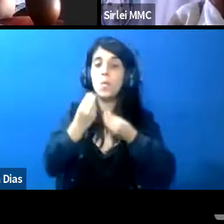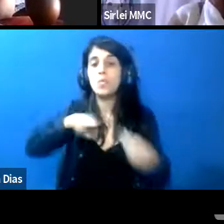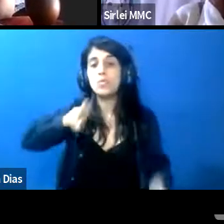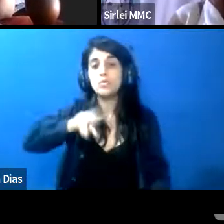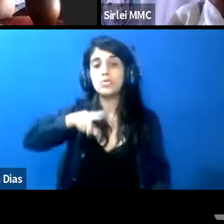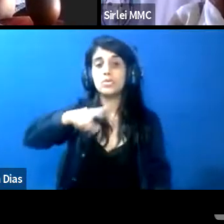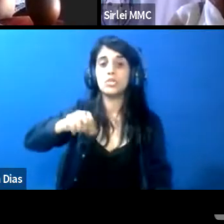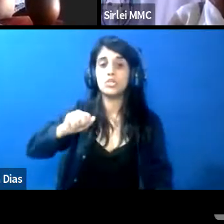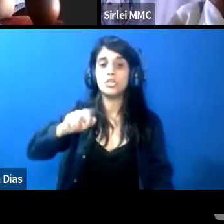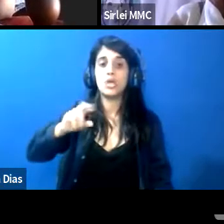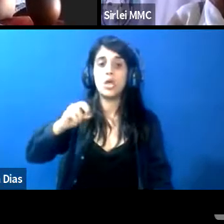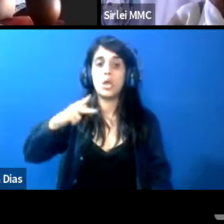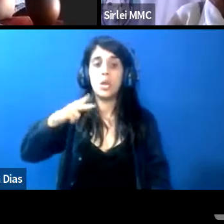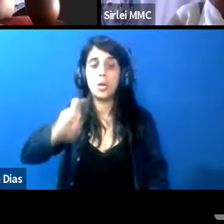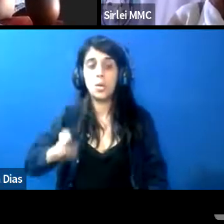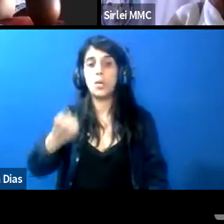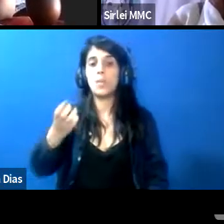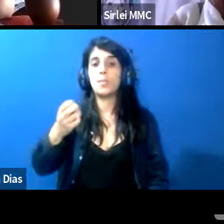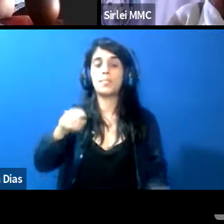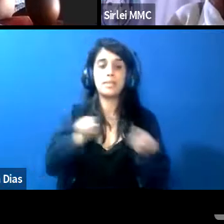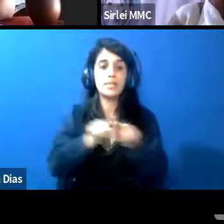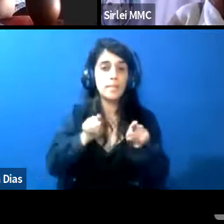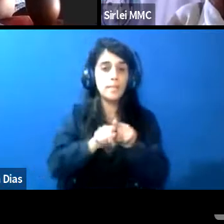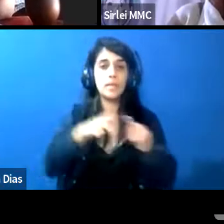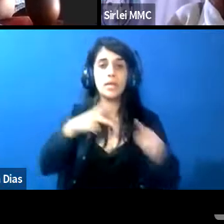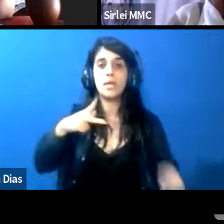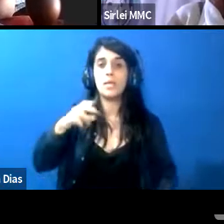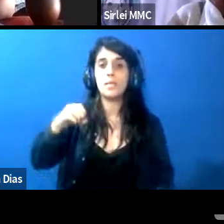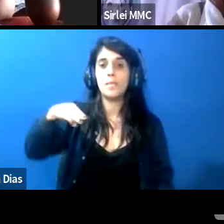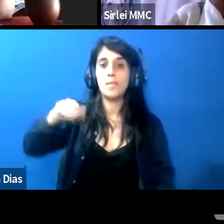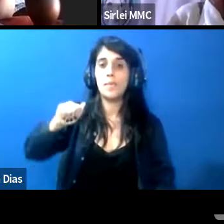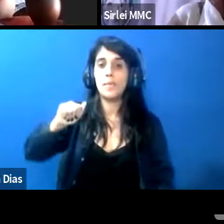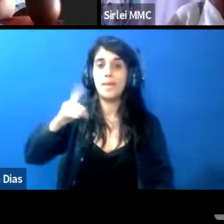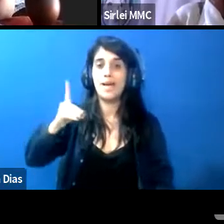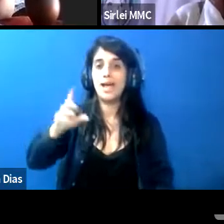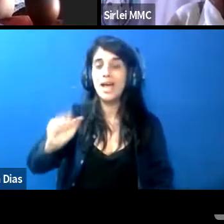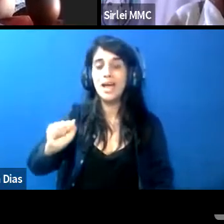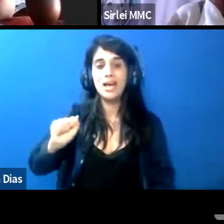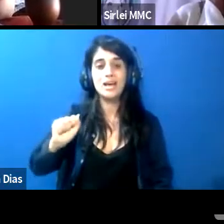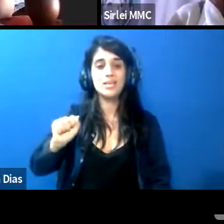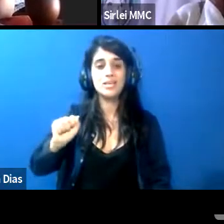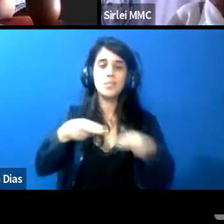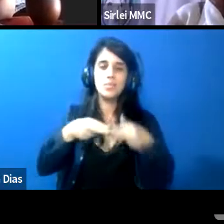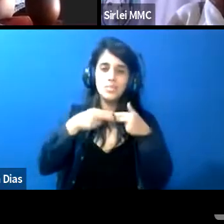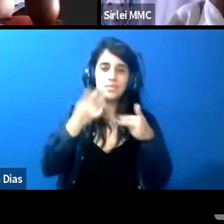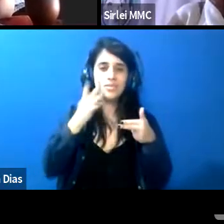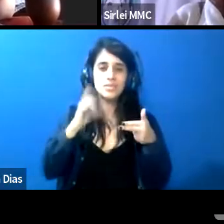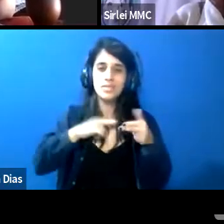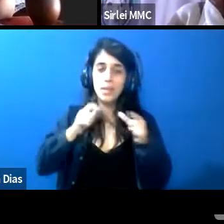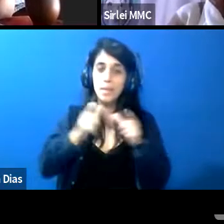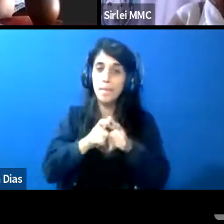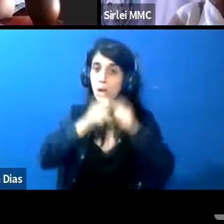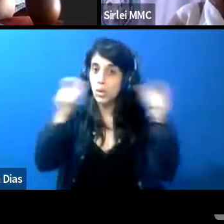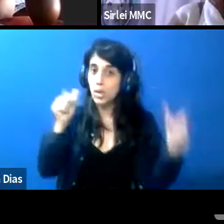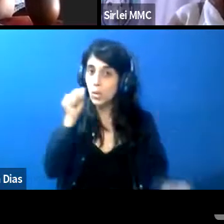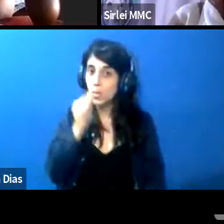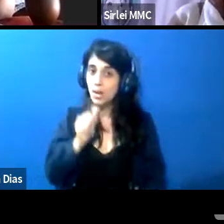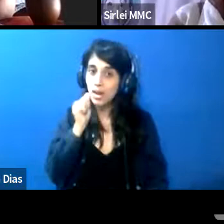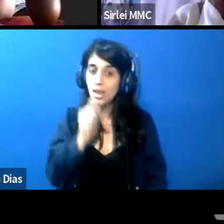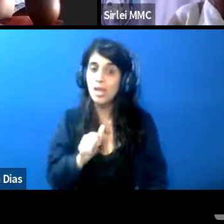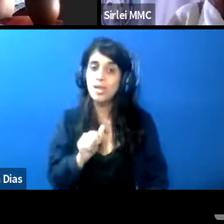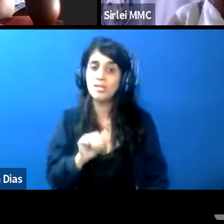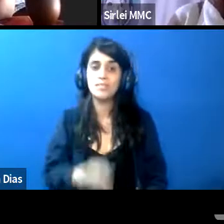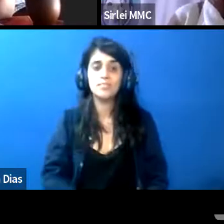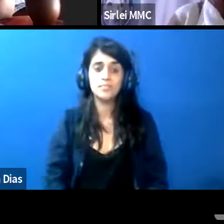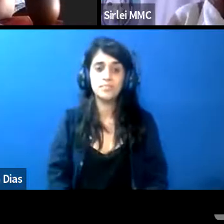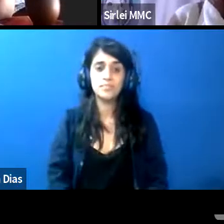isso, penso eu, que a gente tenha tantas mulheres, né, no grupo, tanto mais do que homens. Mas eu considero que a